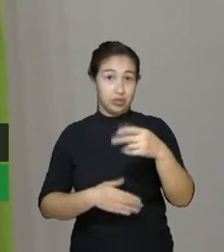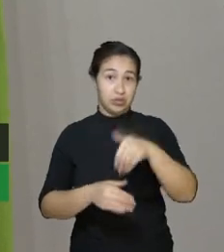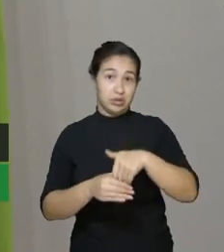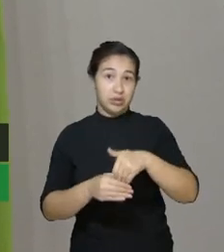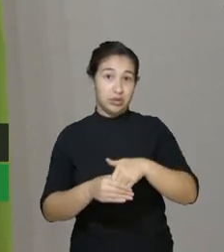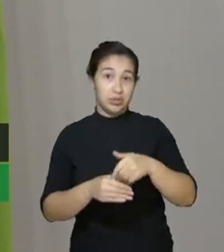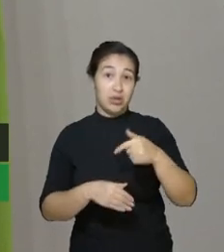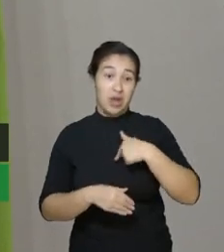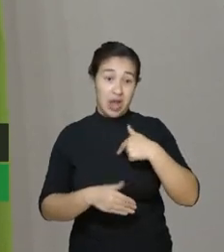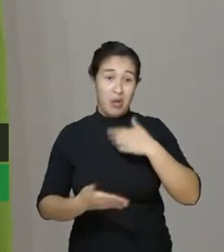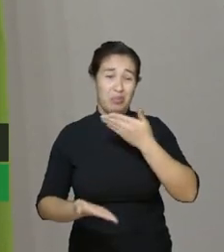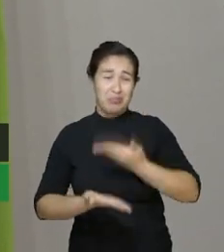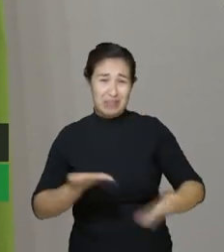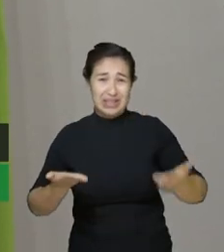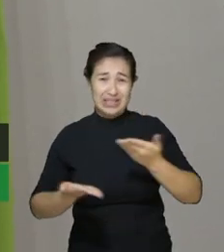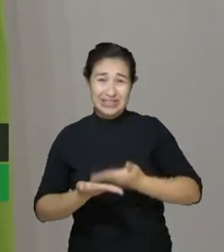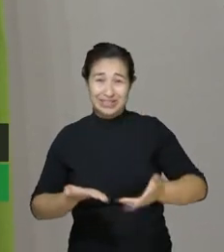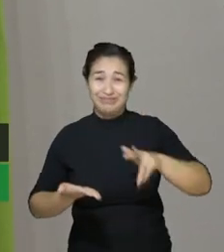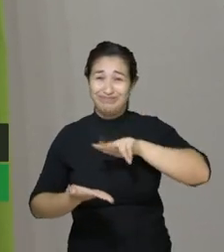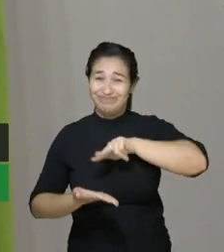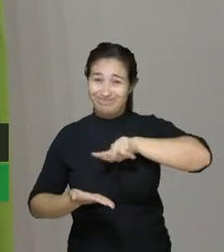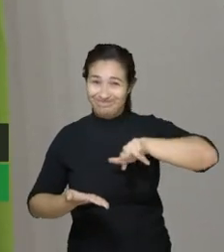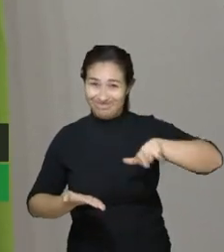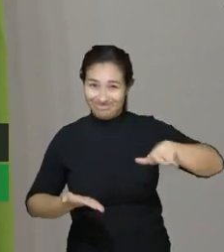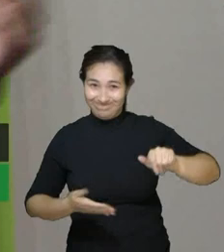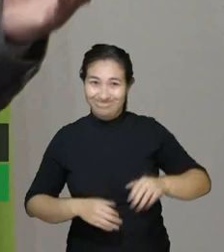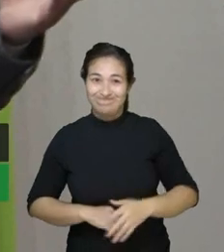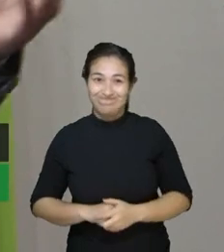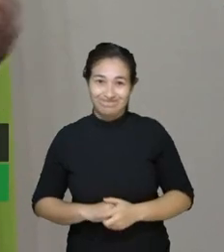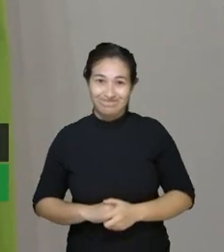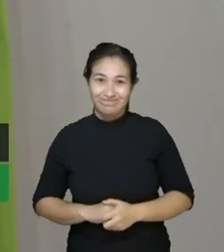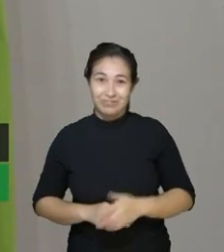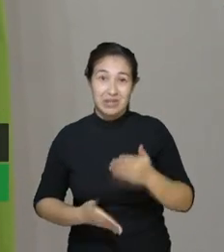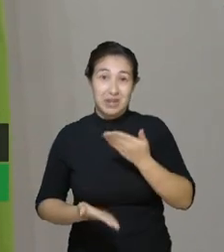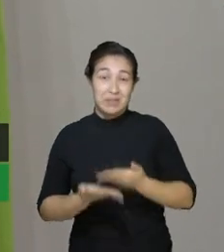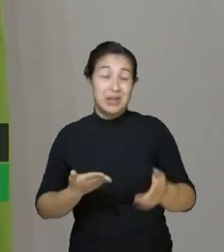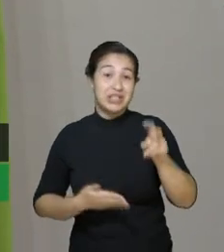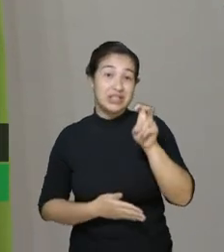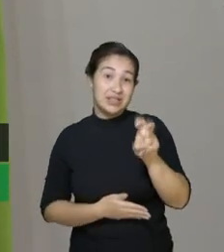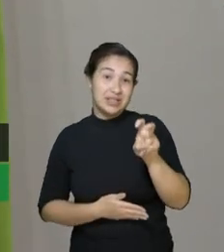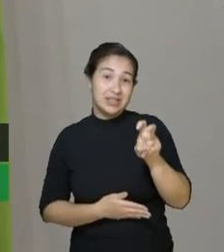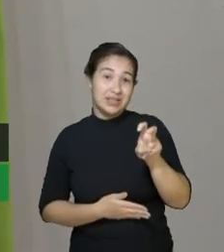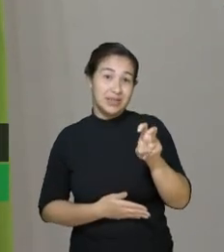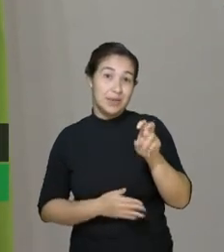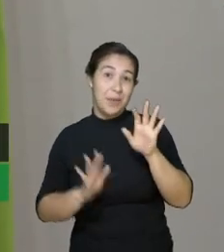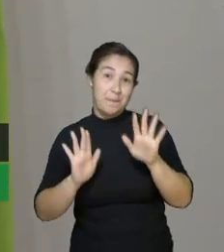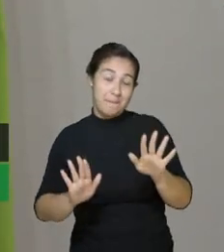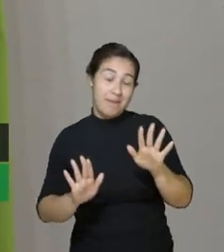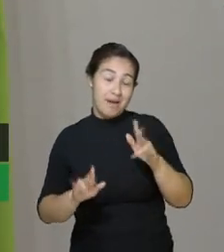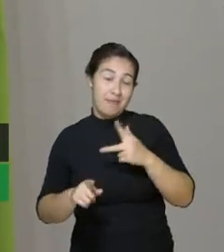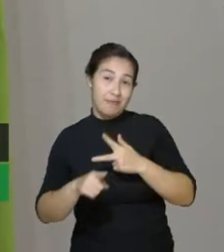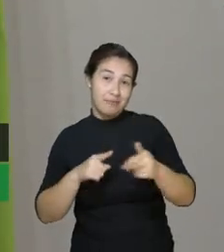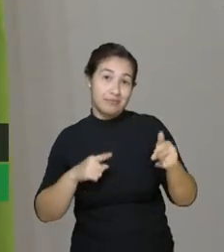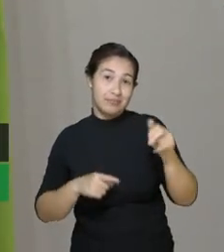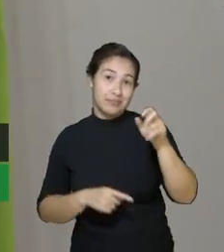eu perdi muitas. Perdi muitas. Perdi 5, na verdade. Ganhei 7.